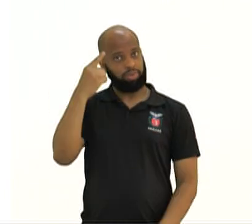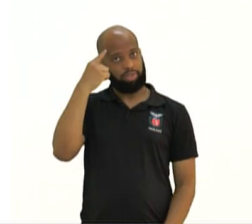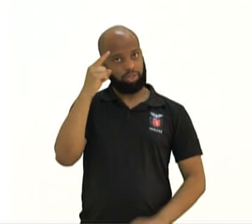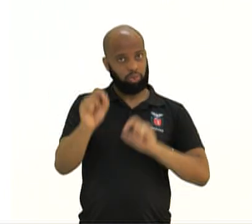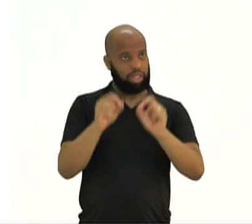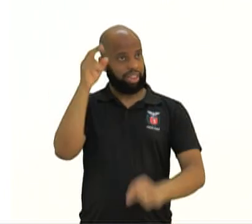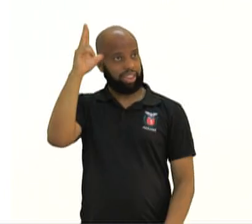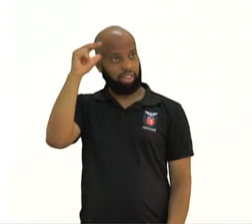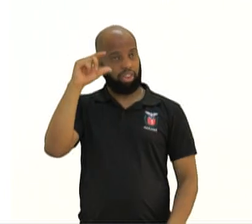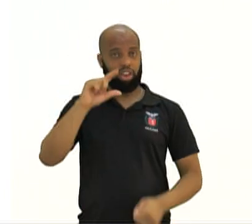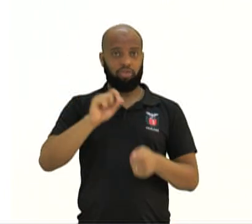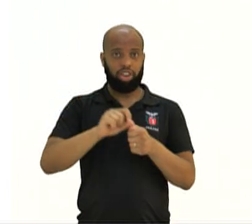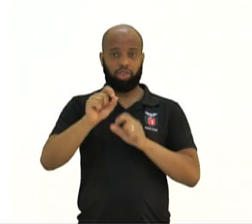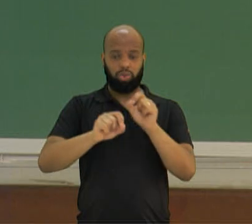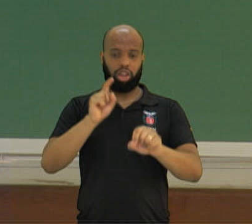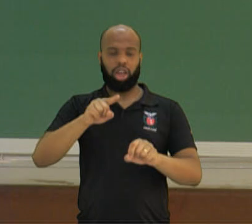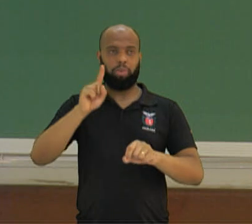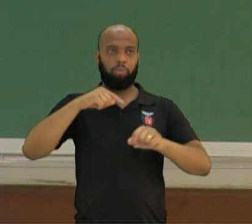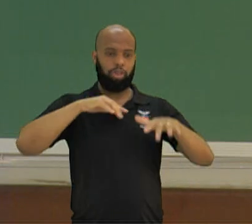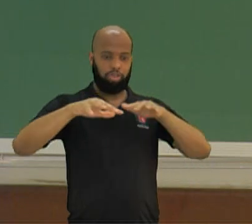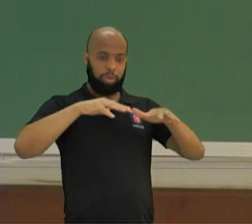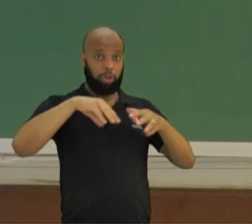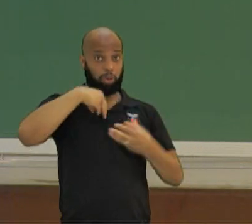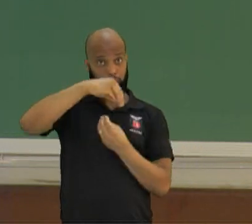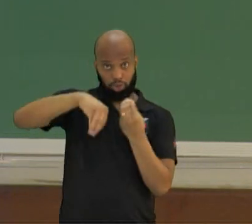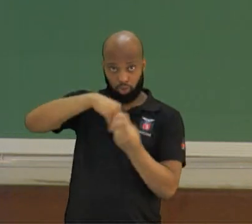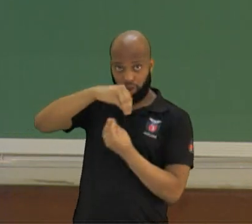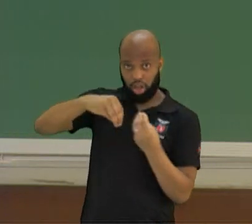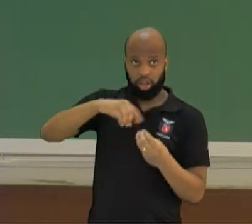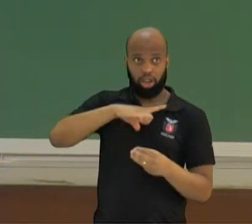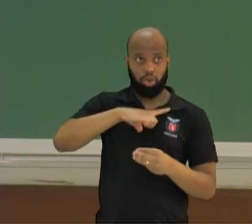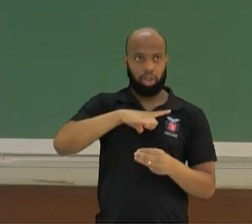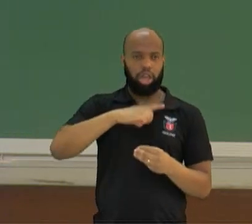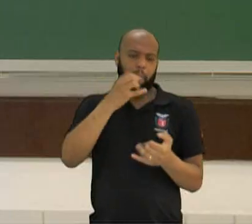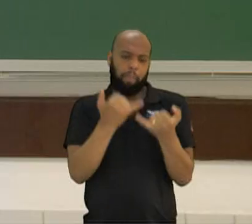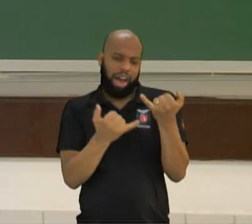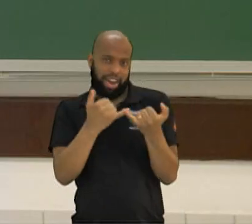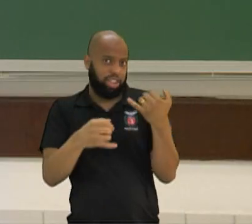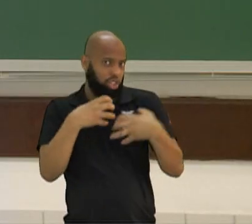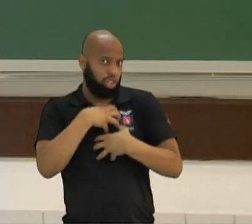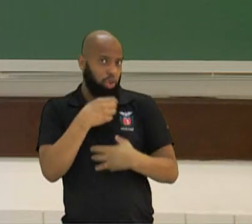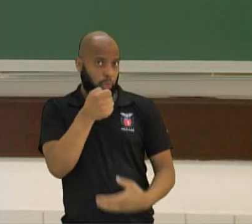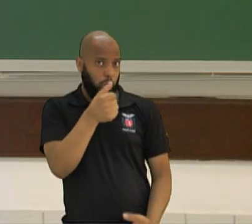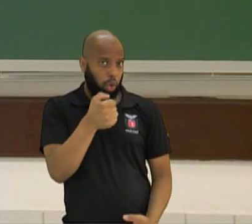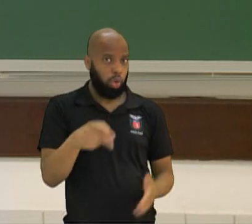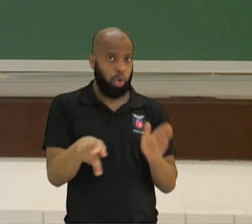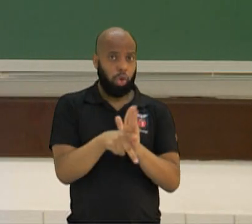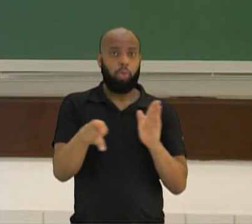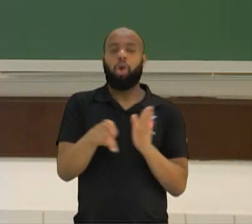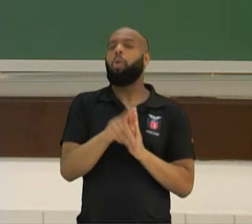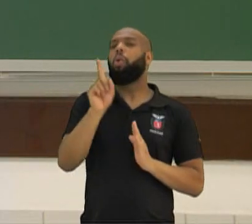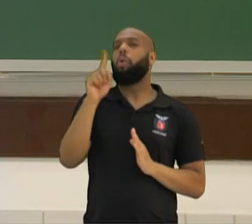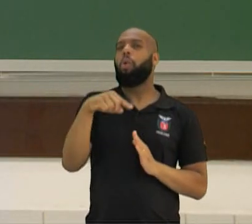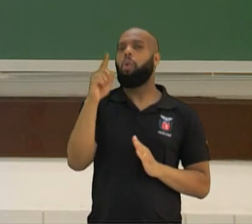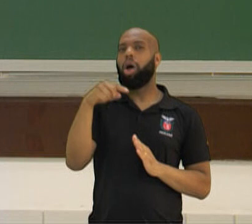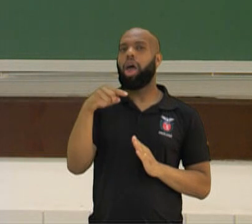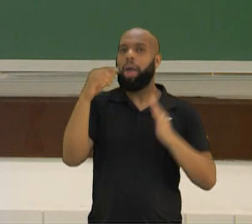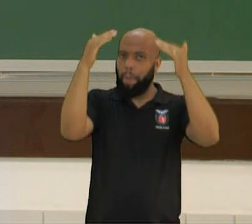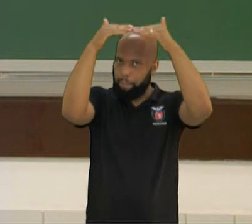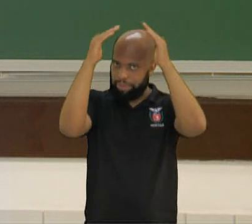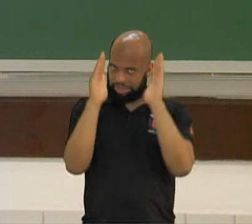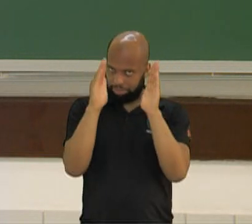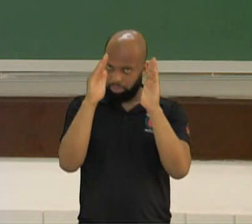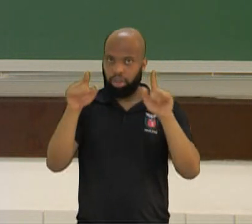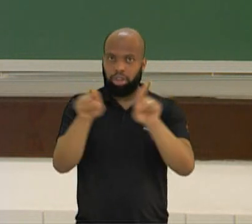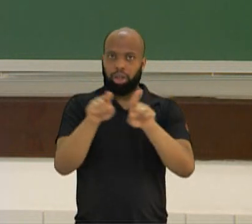cavalo realizando um movimento misto entre a torre e o bispo, que seria uma casa